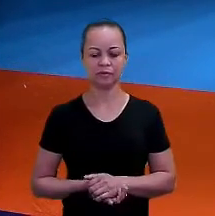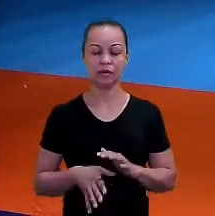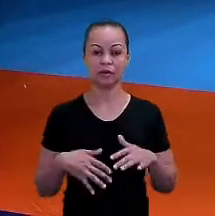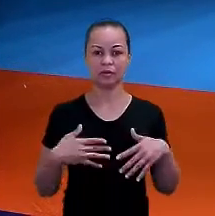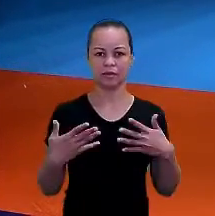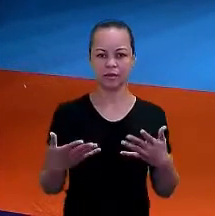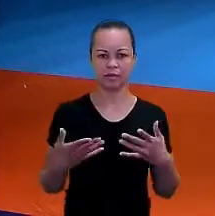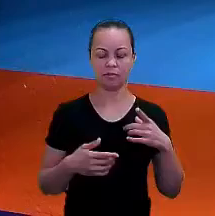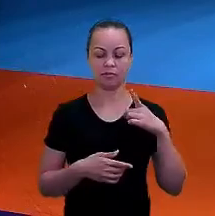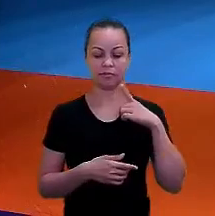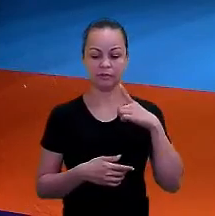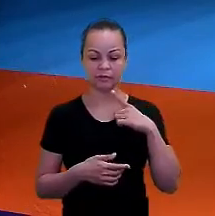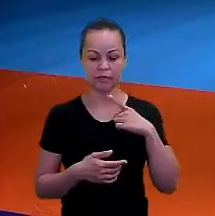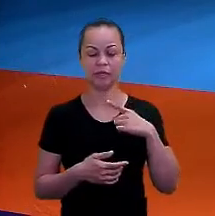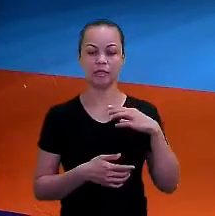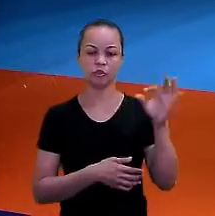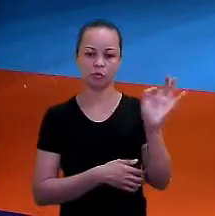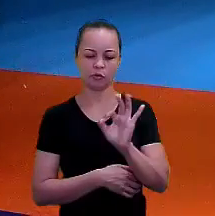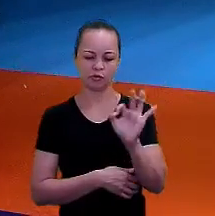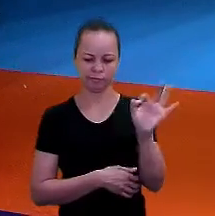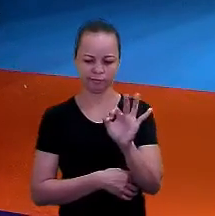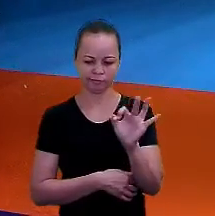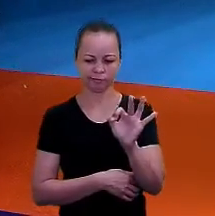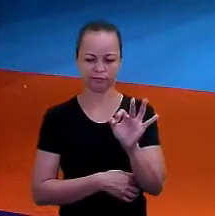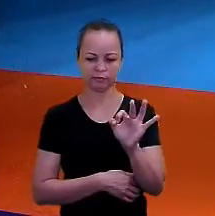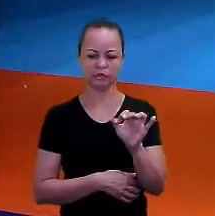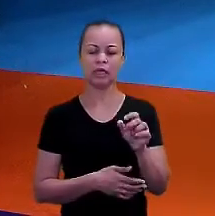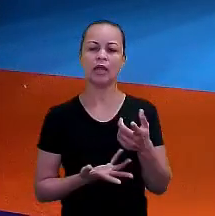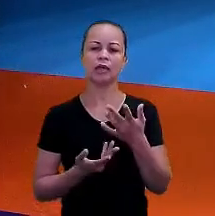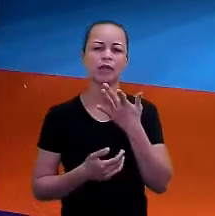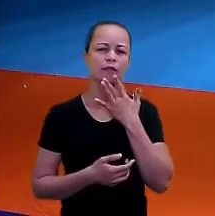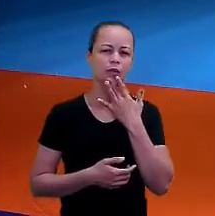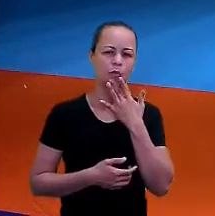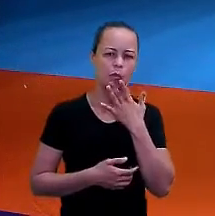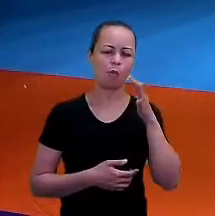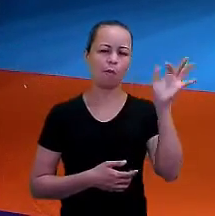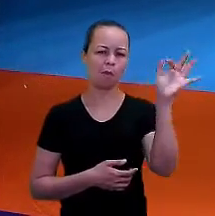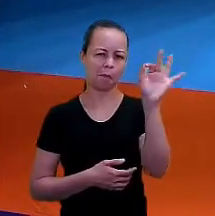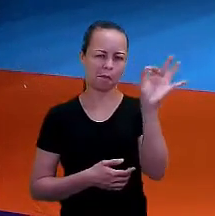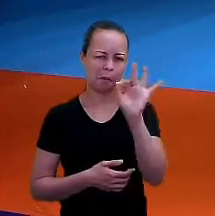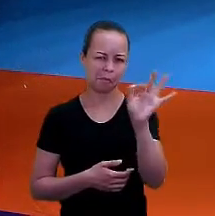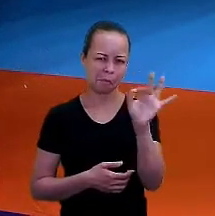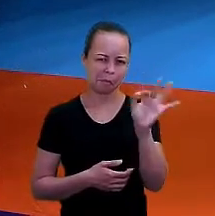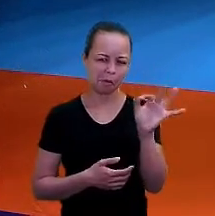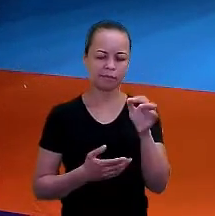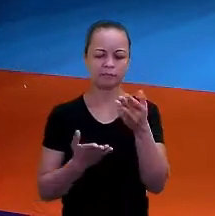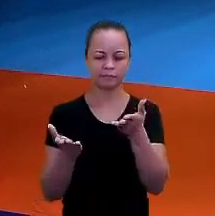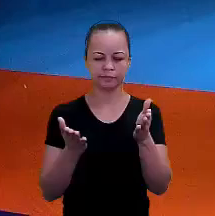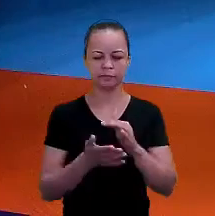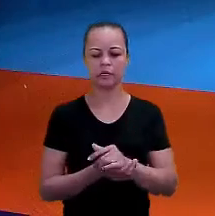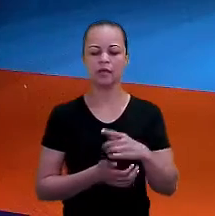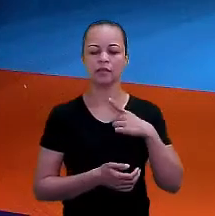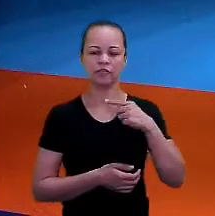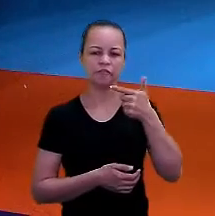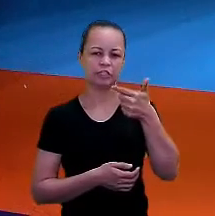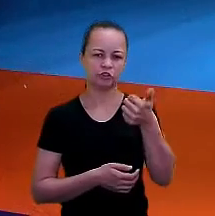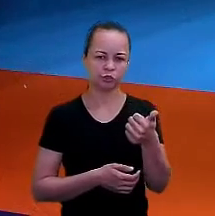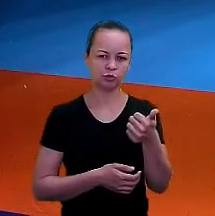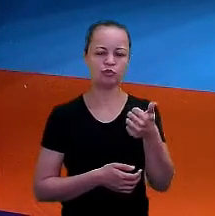tem as porcentagens aqui. Cada cor tem uma porcentagem. Eu tenho